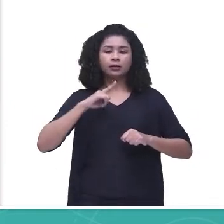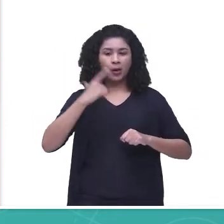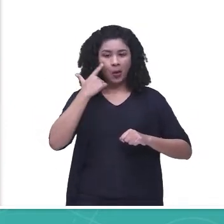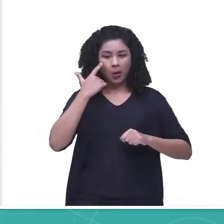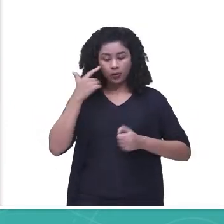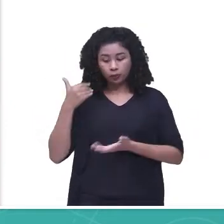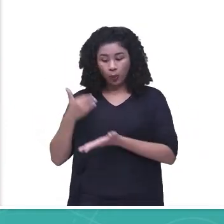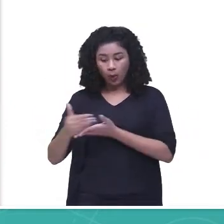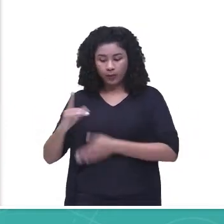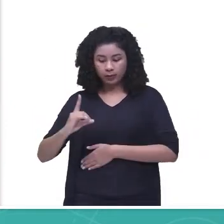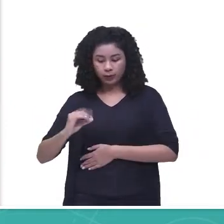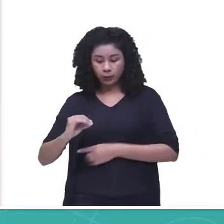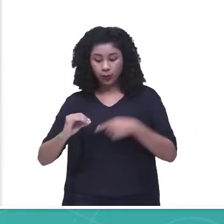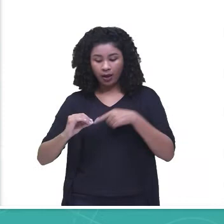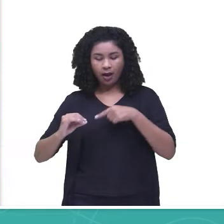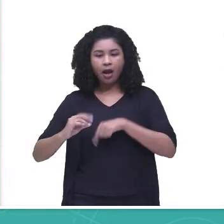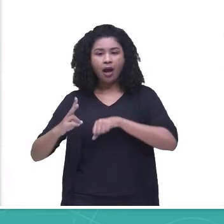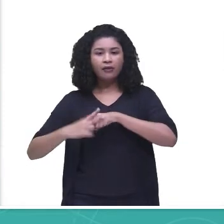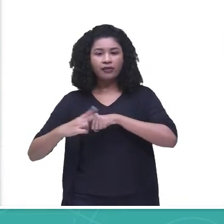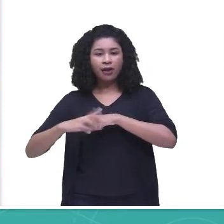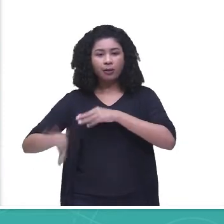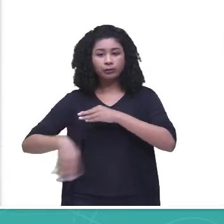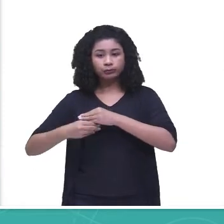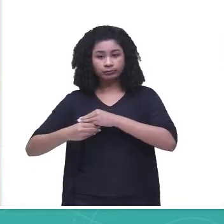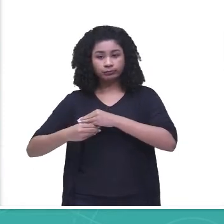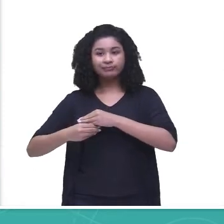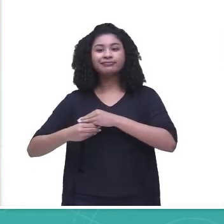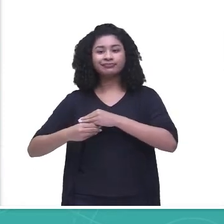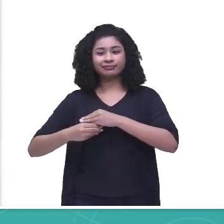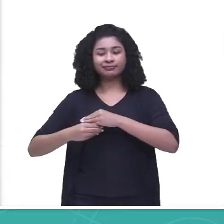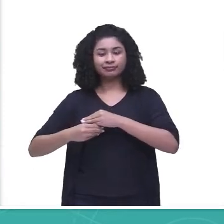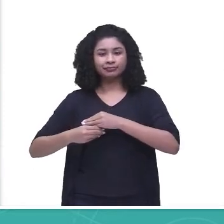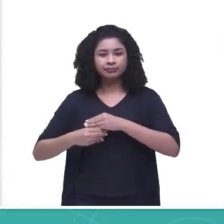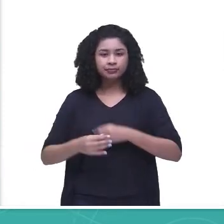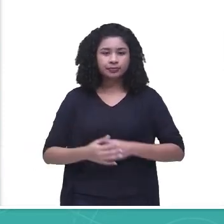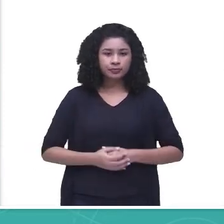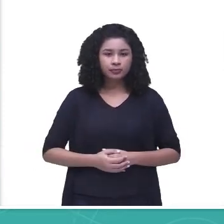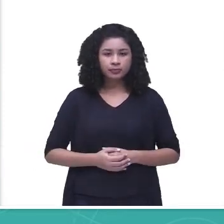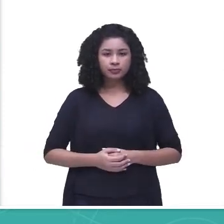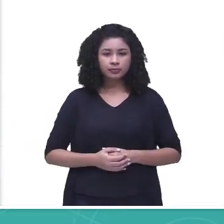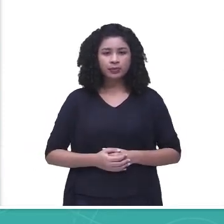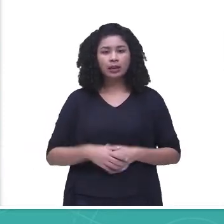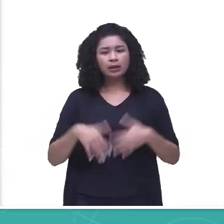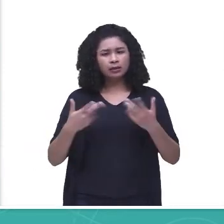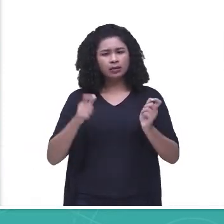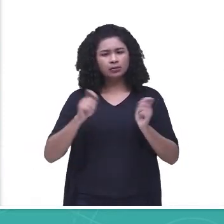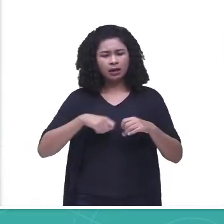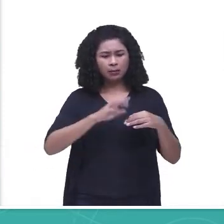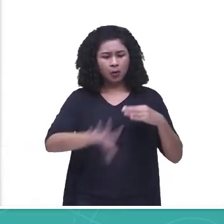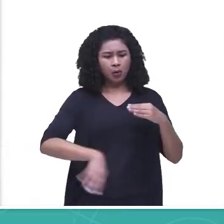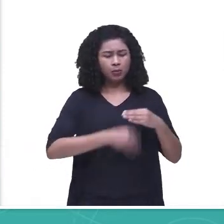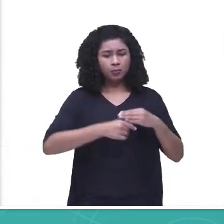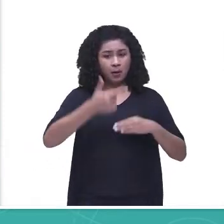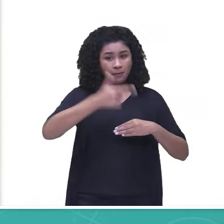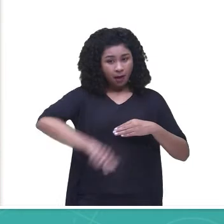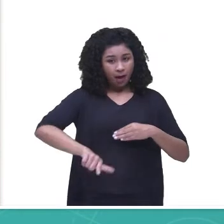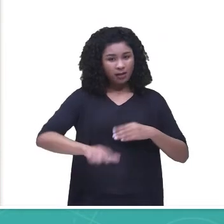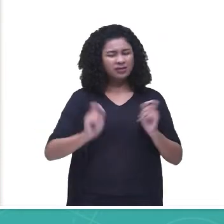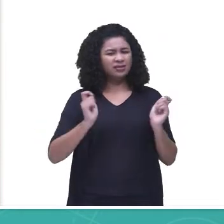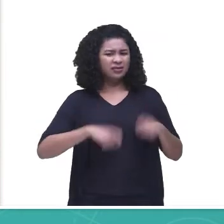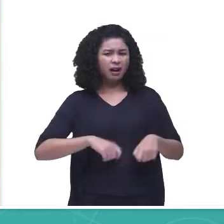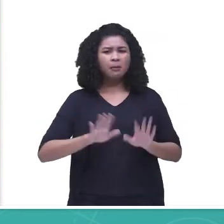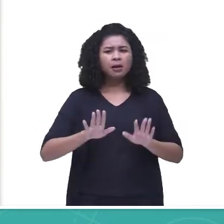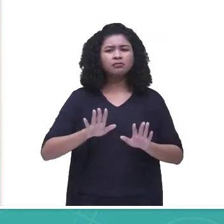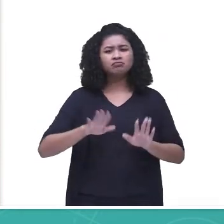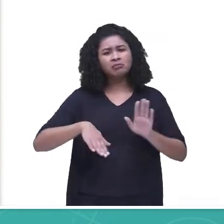iniciando e eu tenho o verbo principal, que é o responsável pela ação. E aqui eu posso ter um complemento ou não, mas o que de fato vai haver aqui no final é